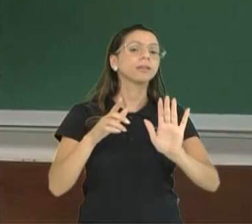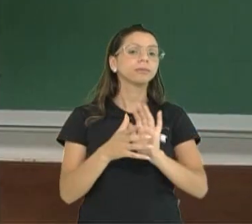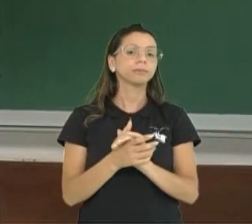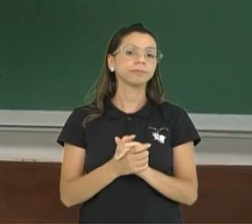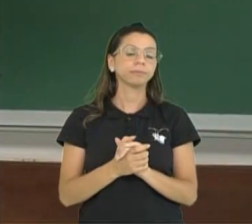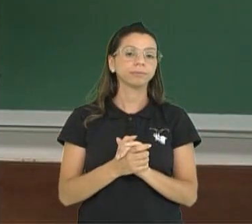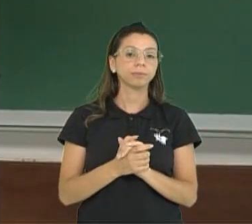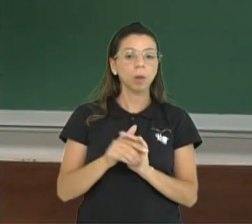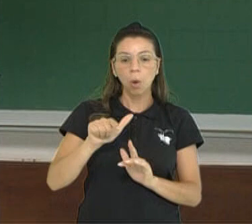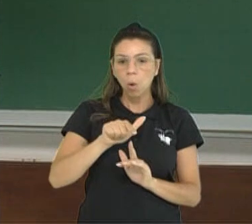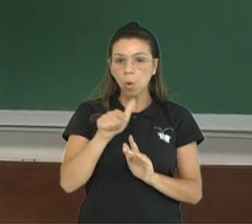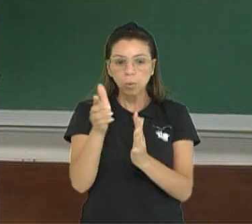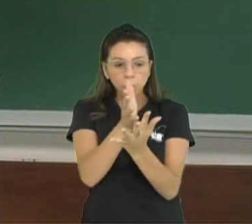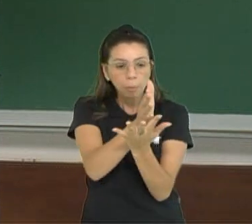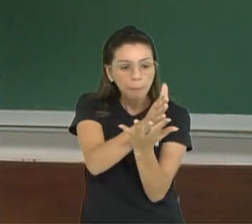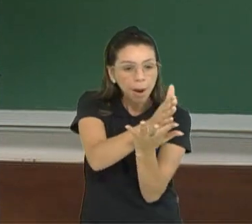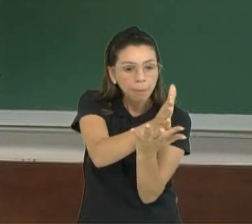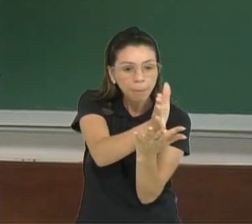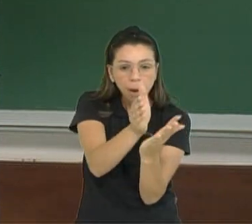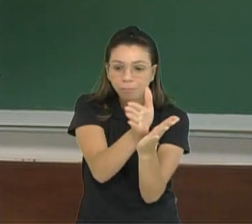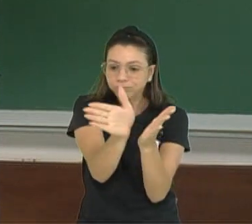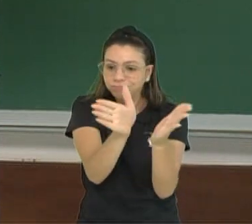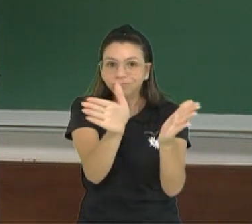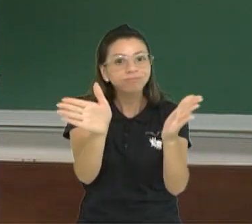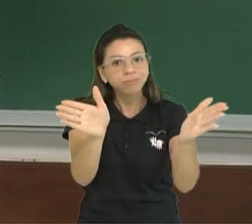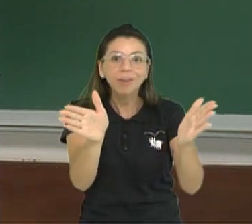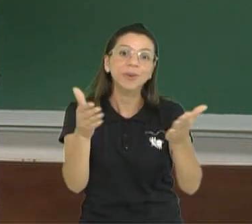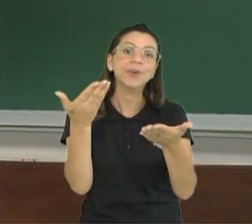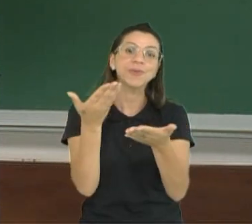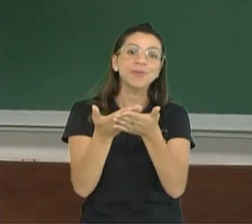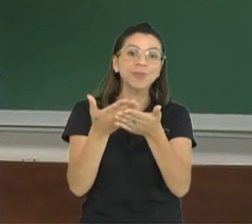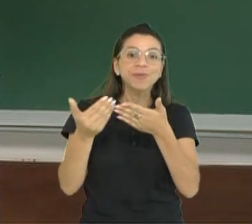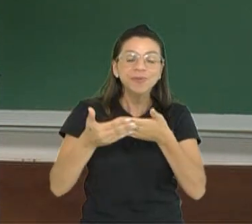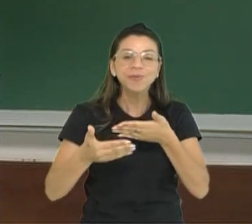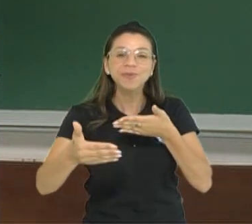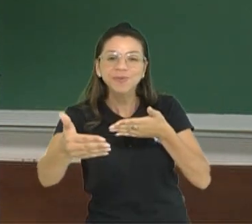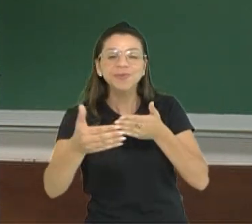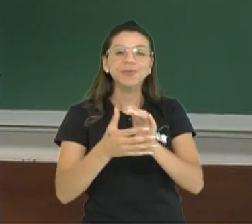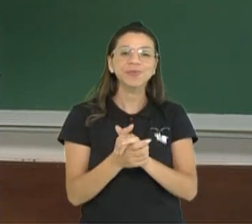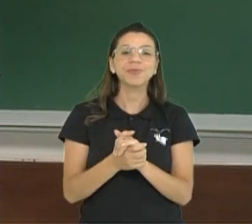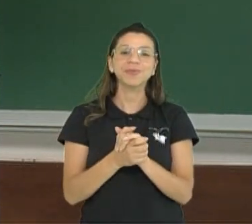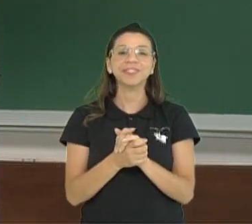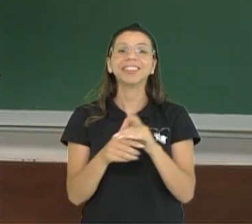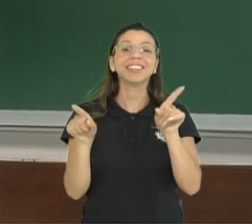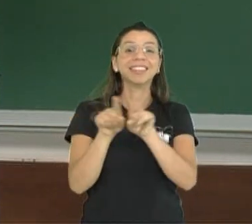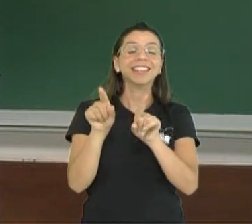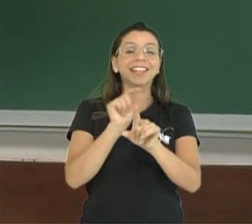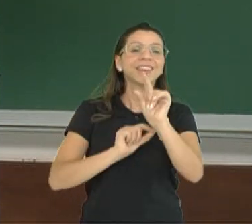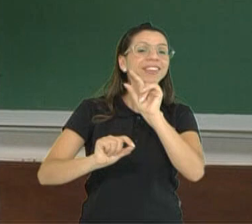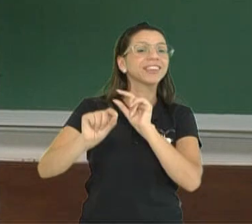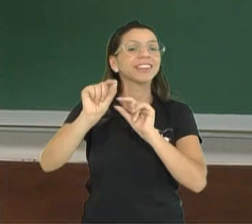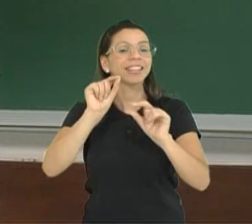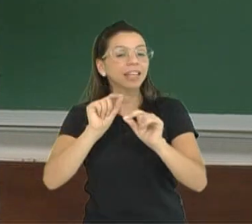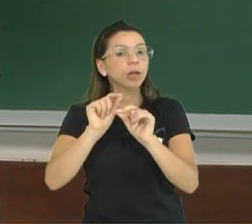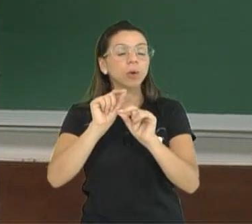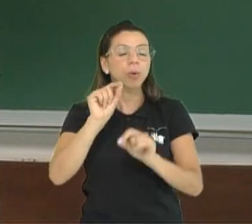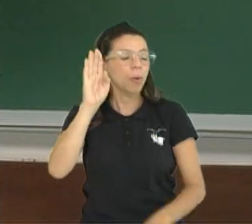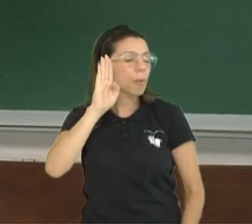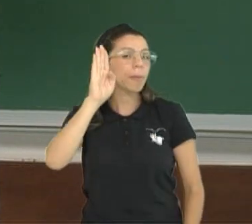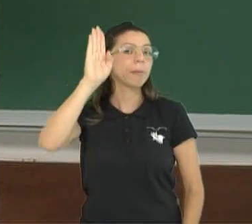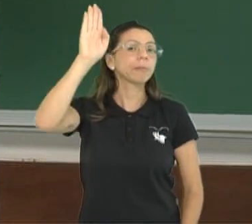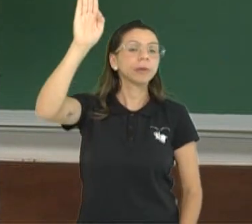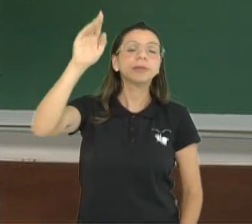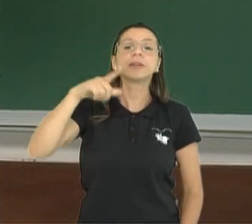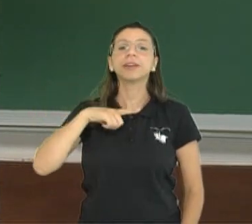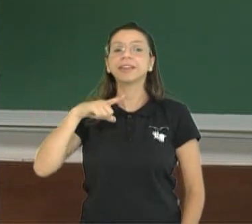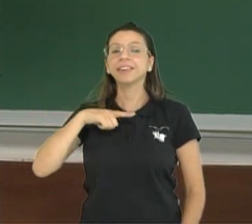derivar outras espécies, é o que a gente vai ver nessa aula. E dentre essas espécies vai ter uma que vai se destacar e vai